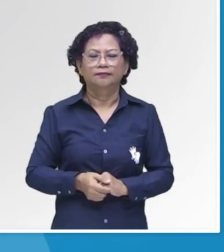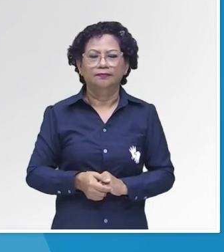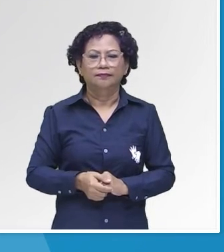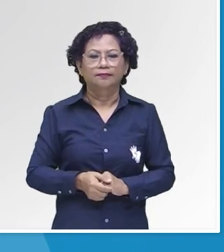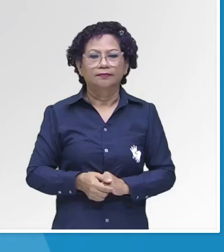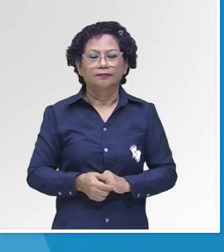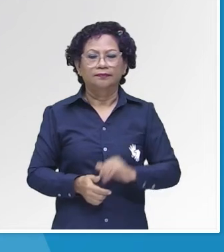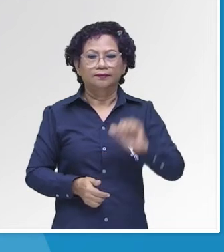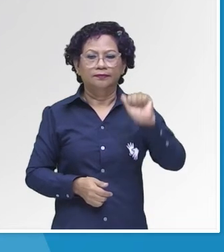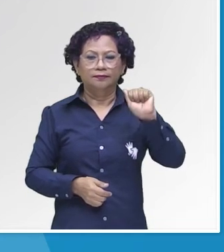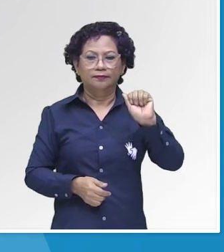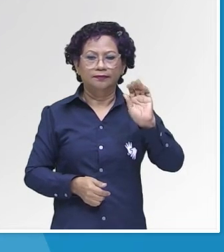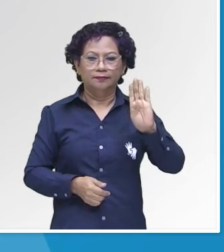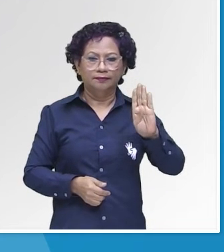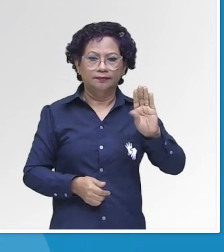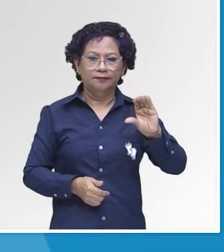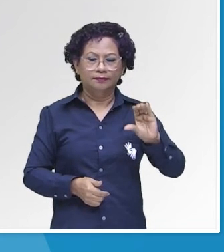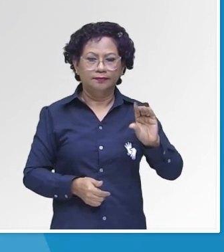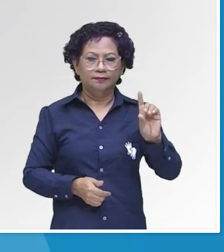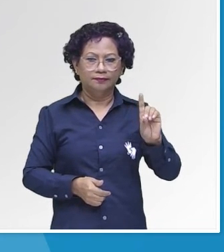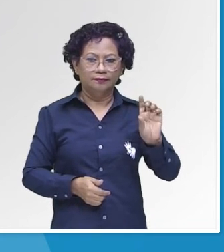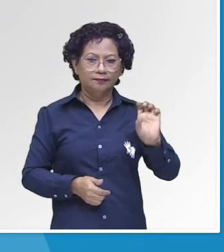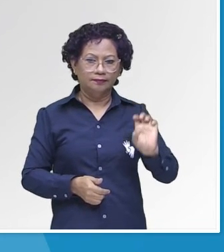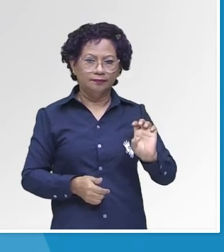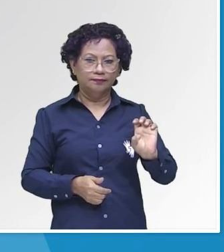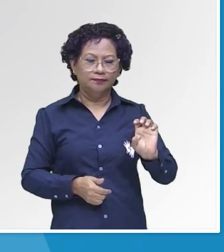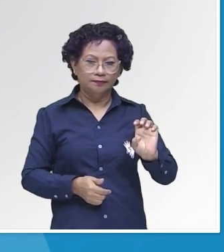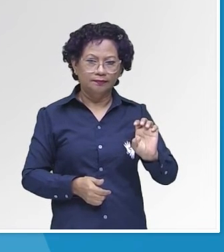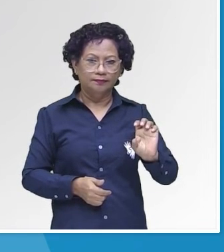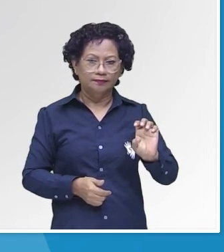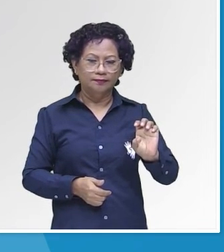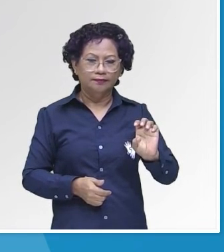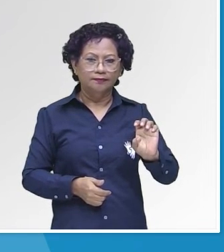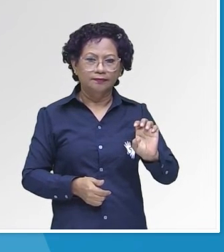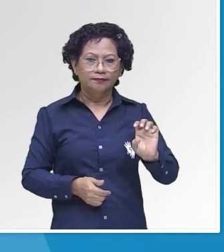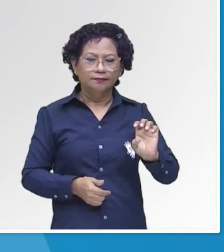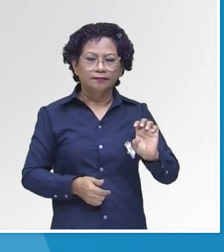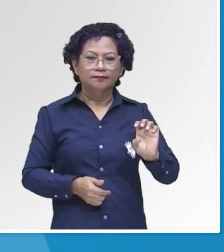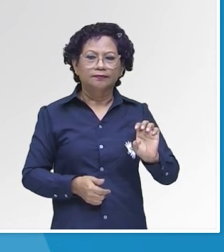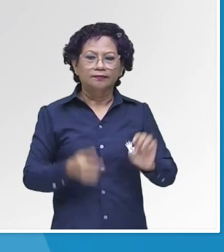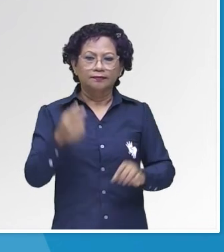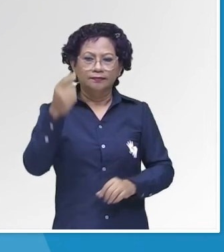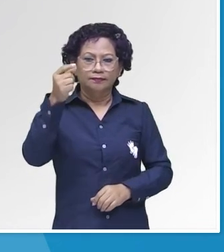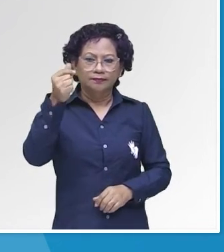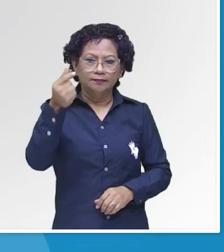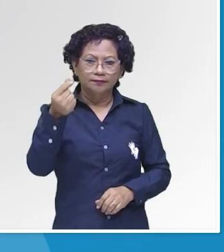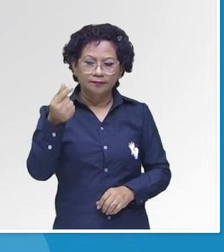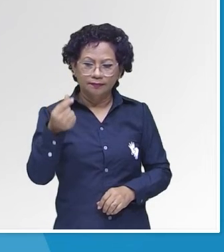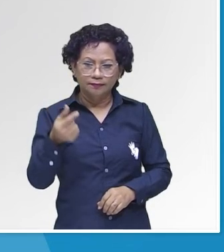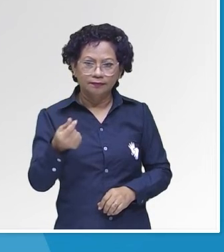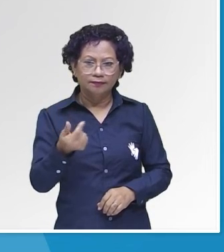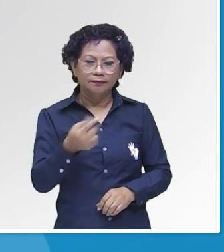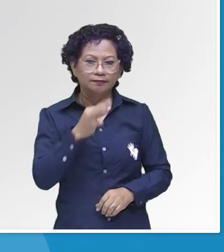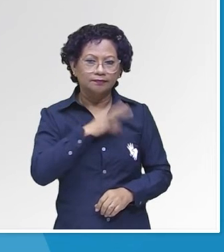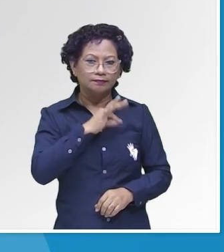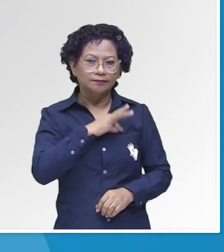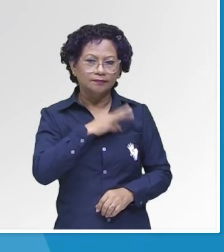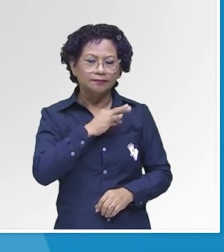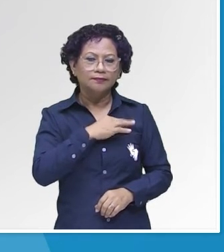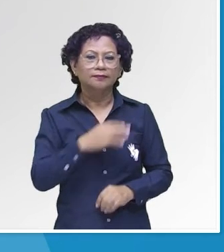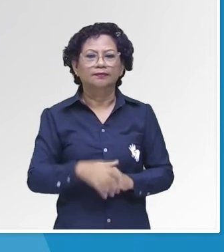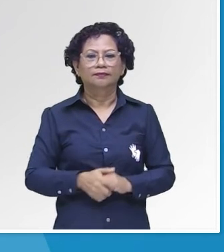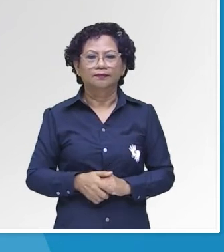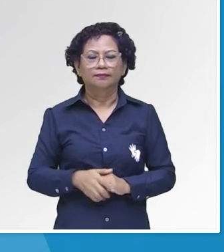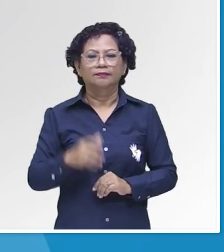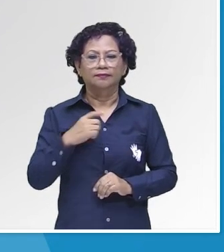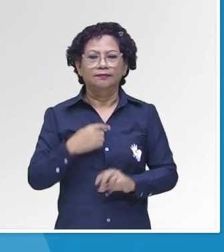A, grupo B, grupo C, grupo D e grupo E, cada um com as suas respectivas faixas salariais. Então, nós temos aqui